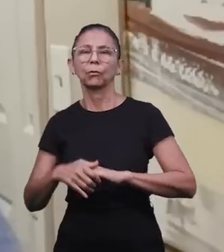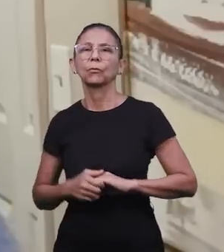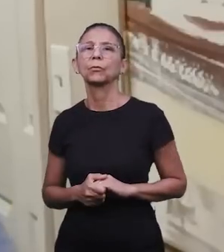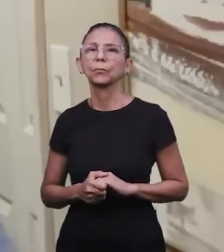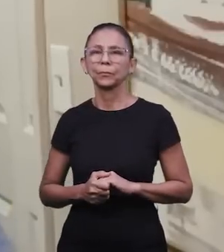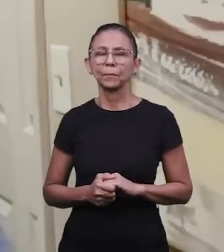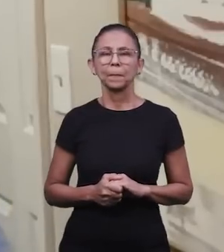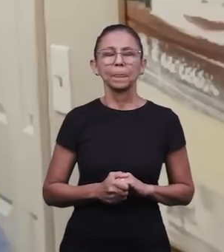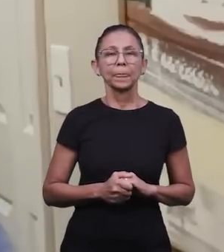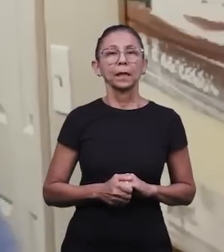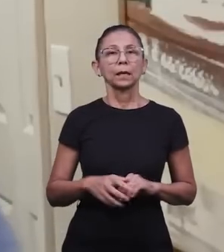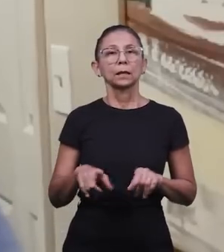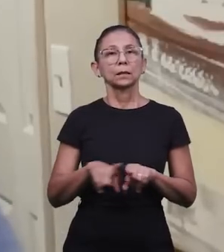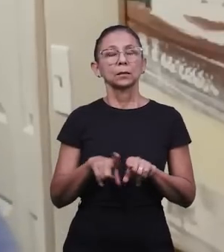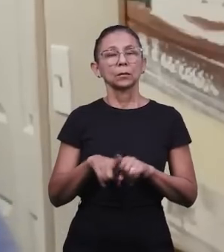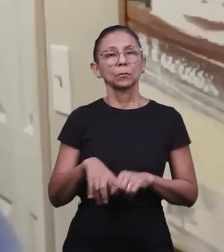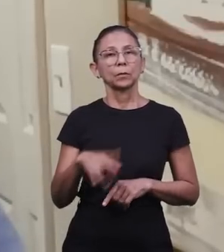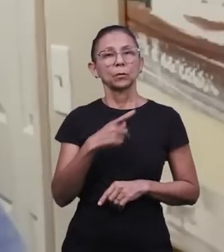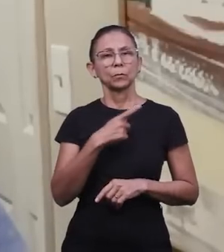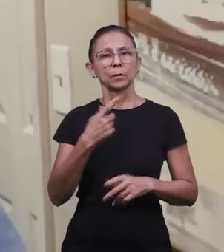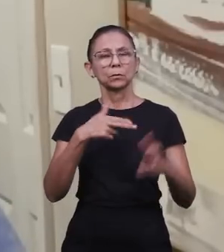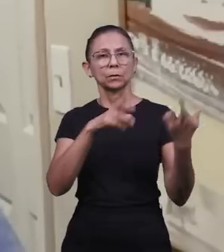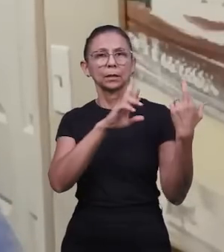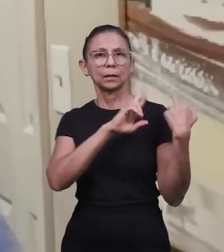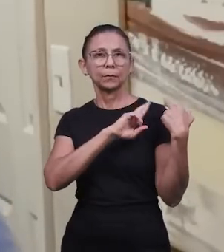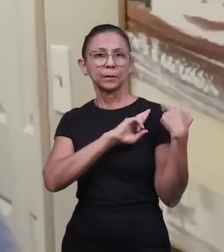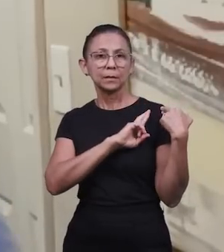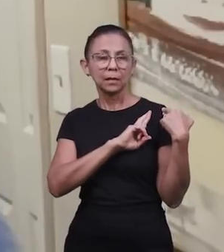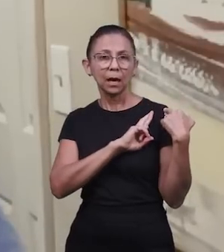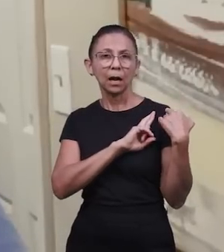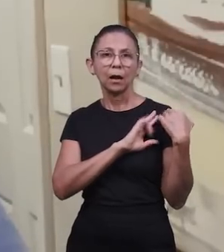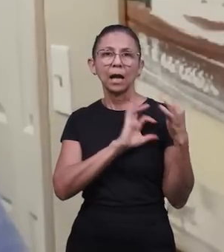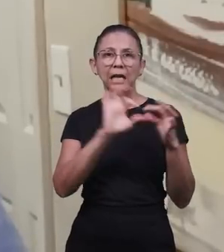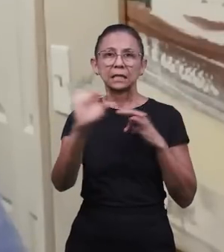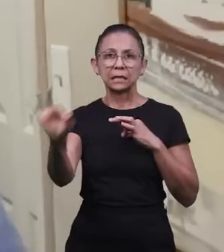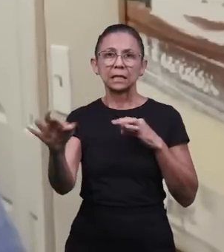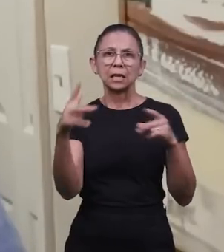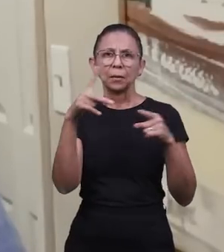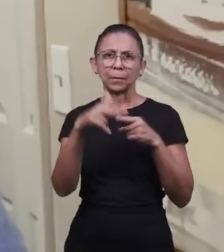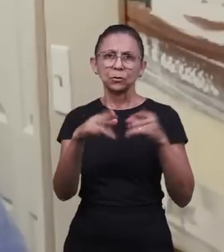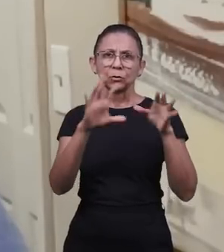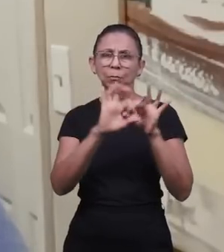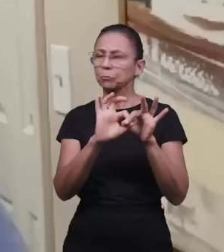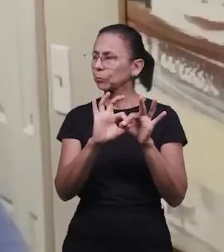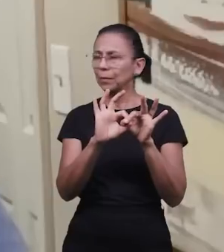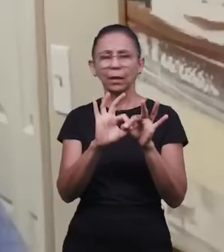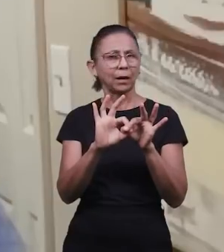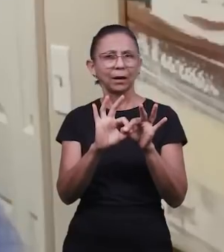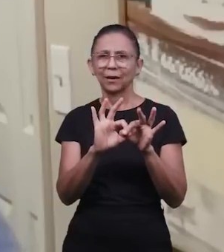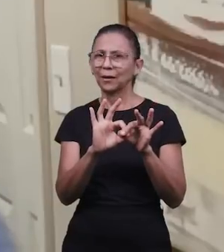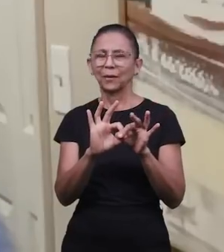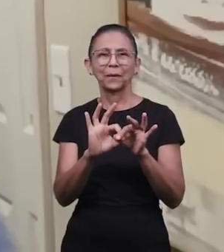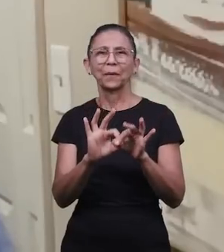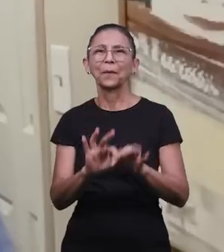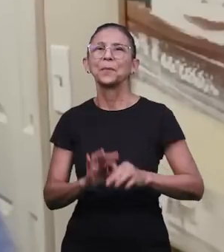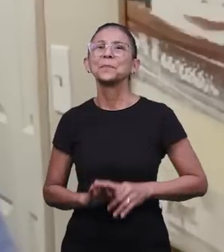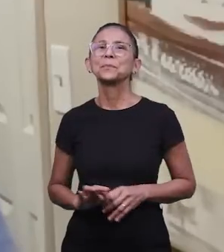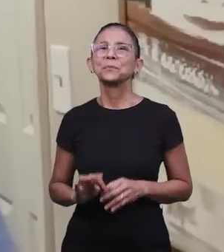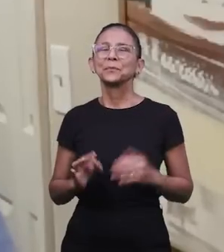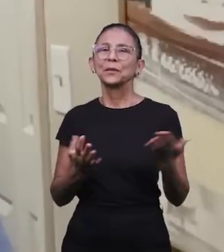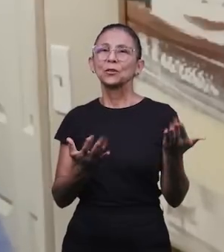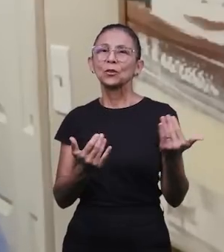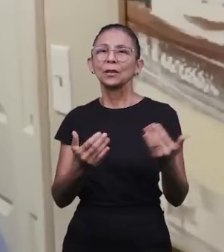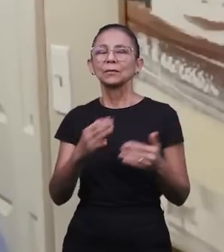pastor Tarcísio Melo. A distância não impediu a comunhão e a operação maravilhosa do batismo com o Espírito Santo na vida